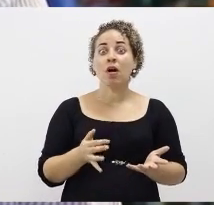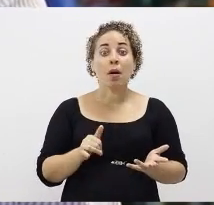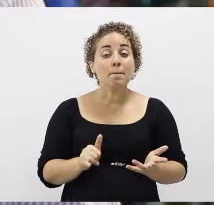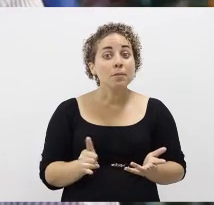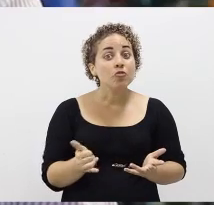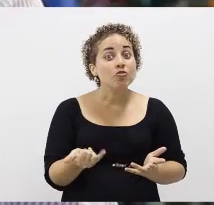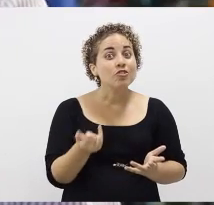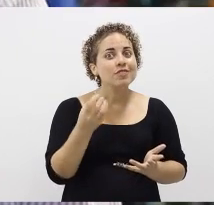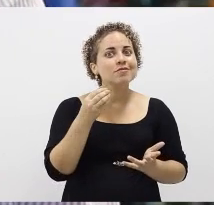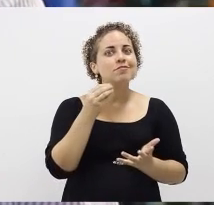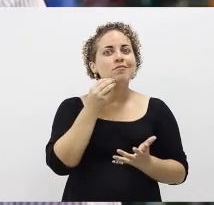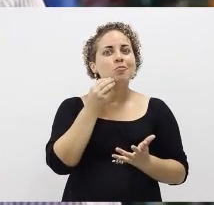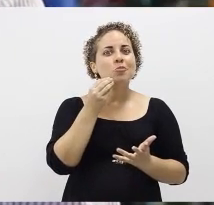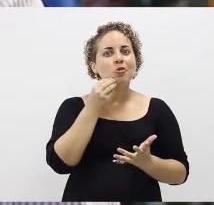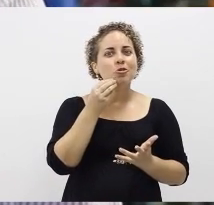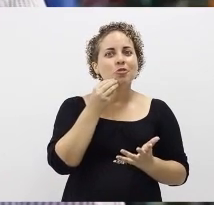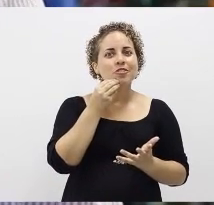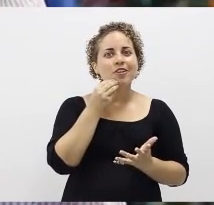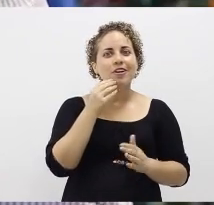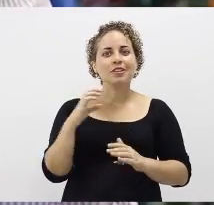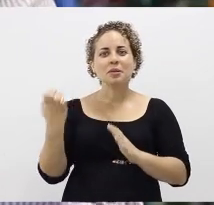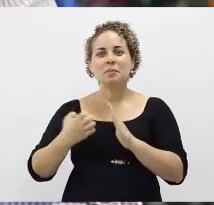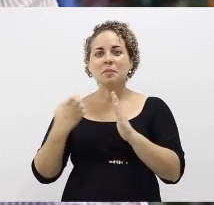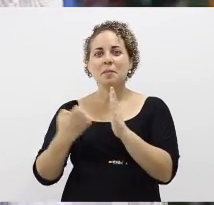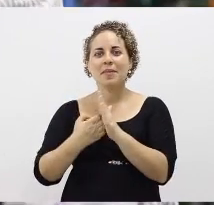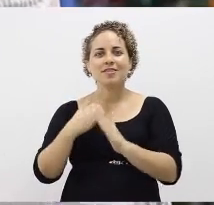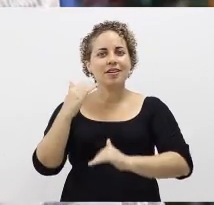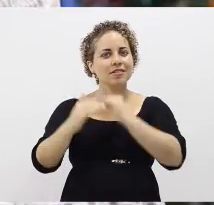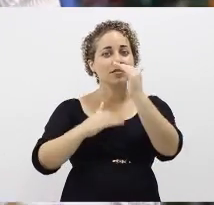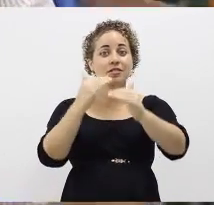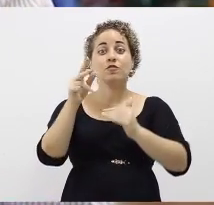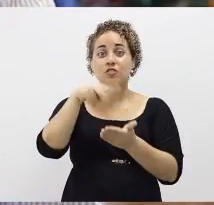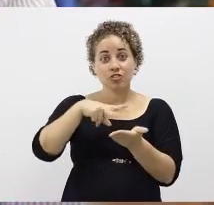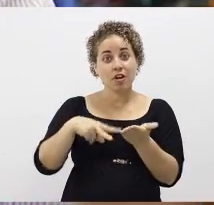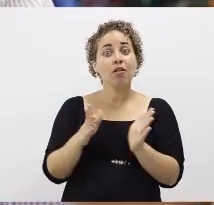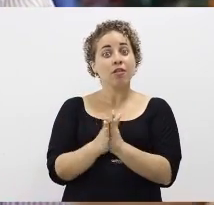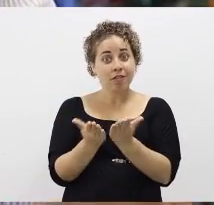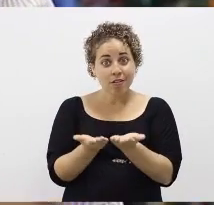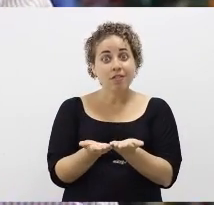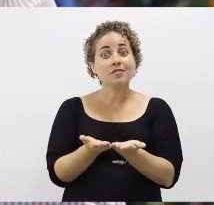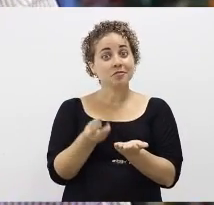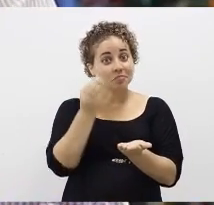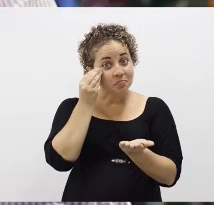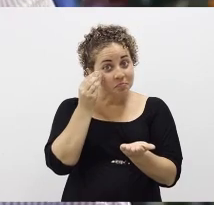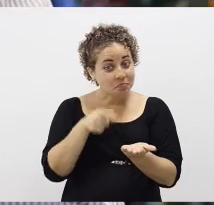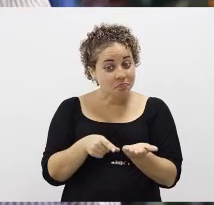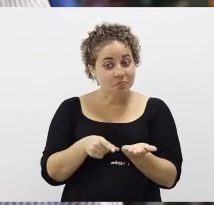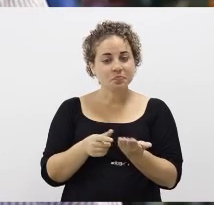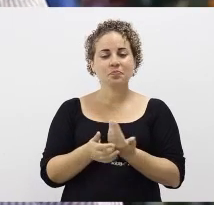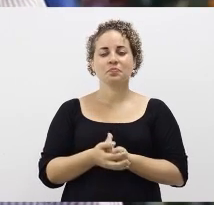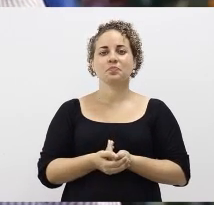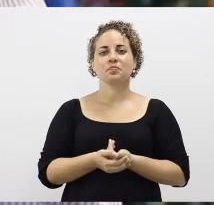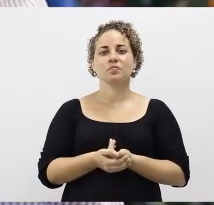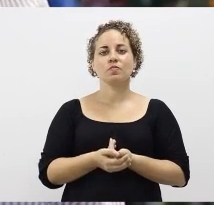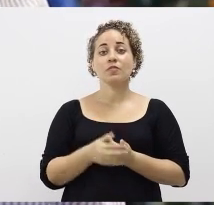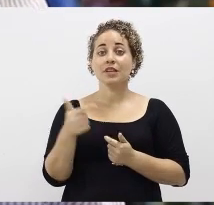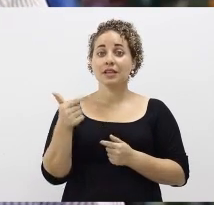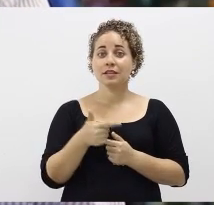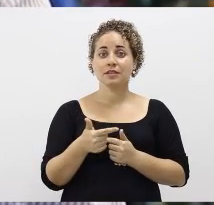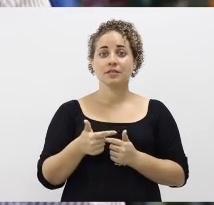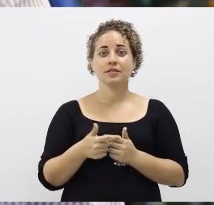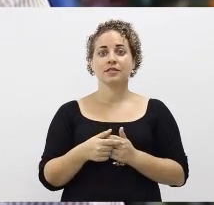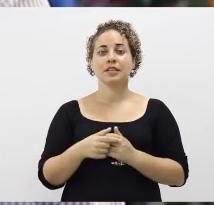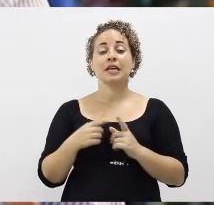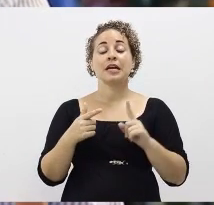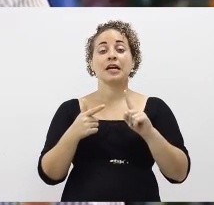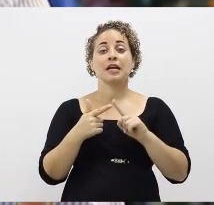ser uma oportunidade de crescimento da empresa, como nós já vimos no caderno da disciplina. Numa segunda etapa,